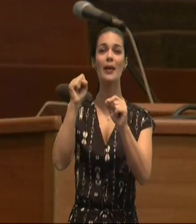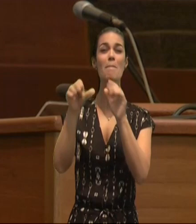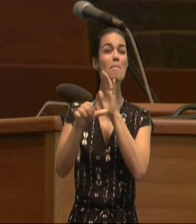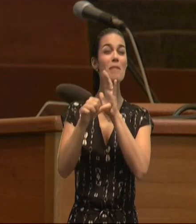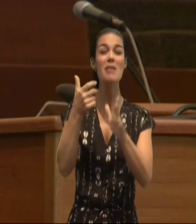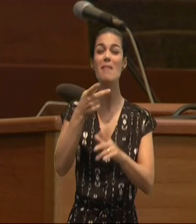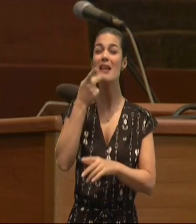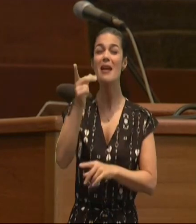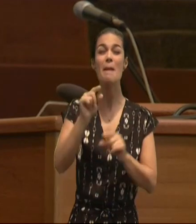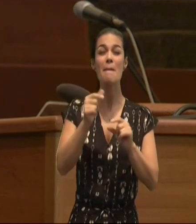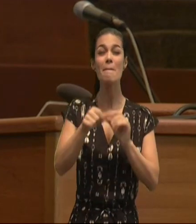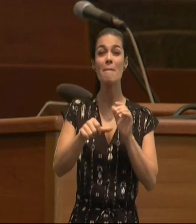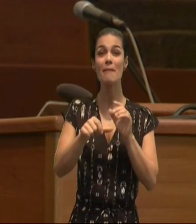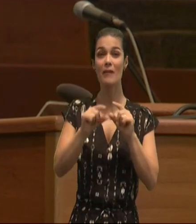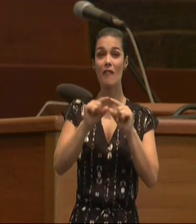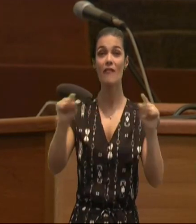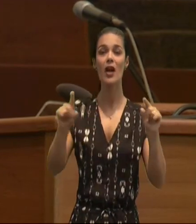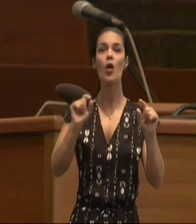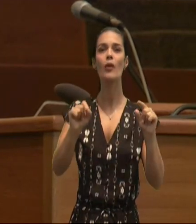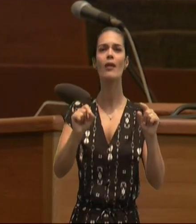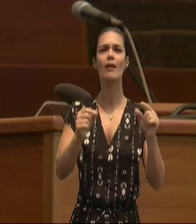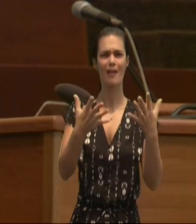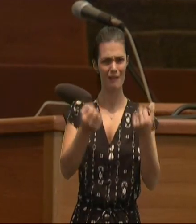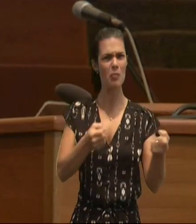é a seguinte: vamos voltar.